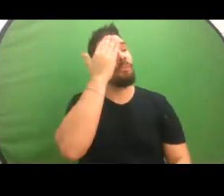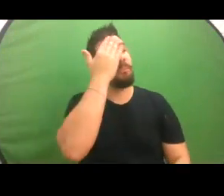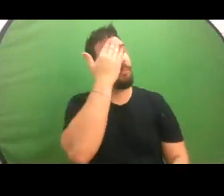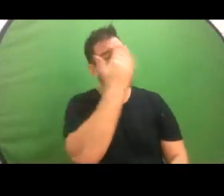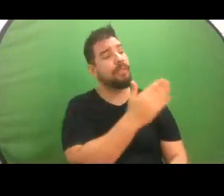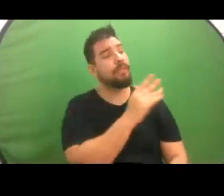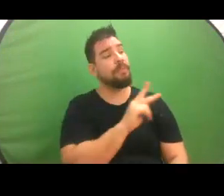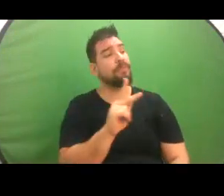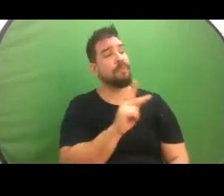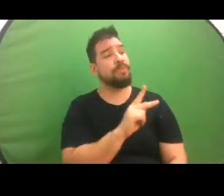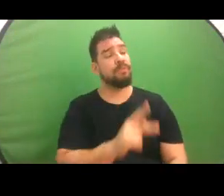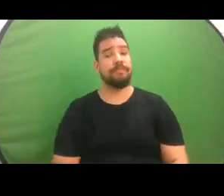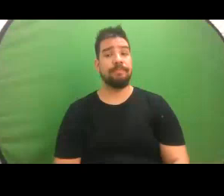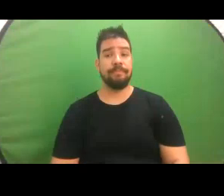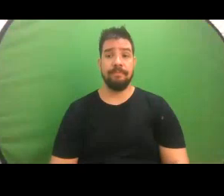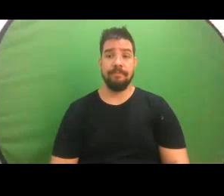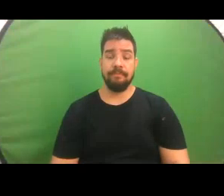Por nada.